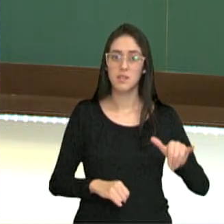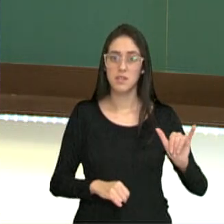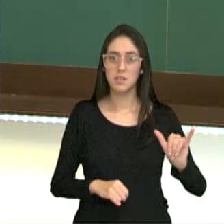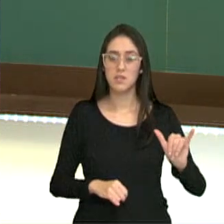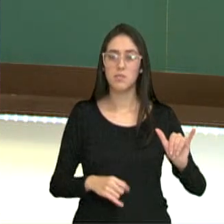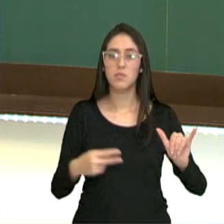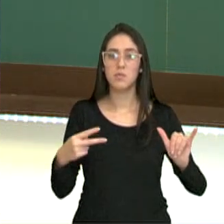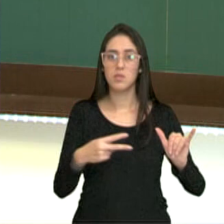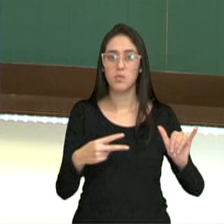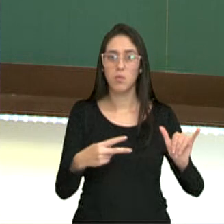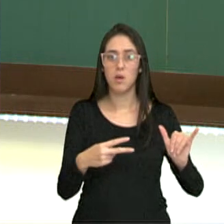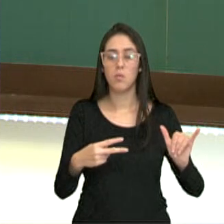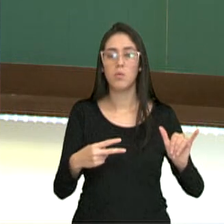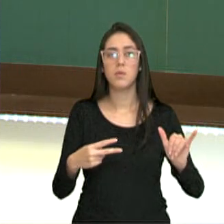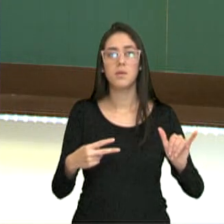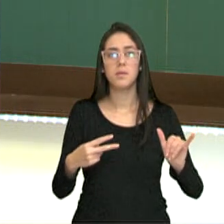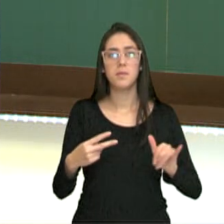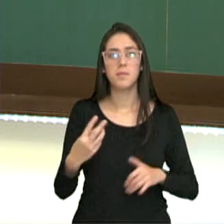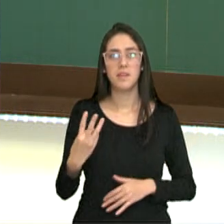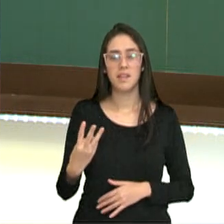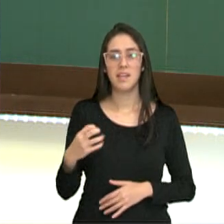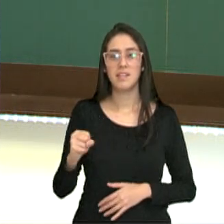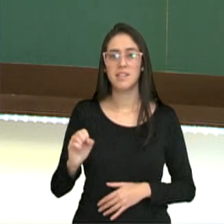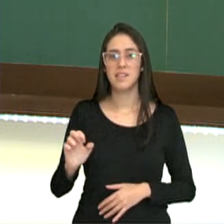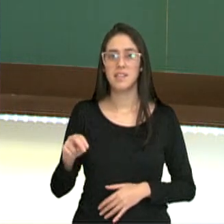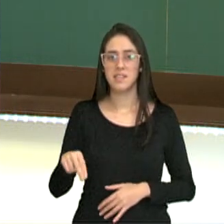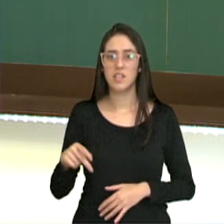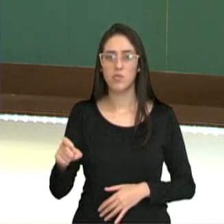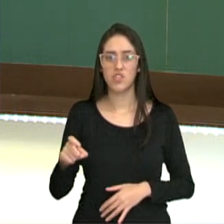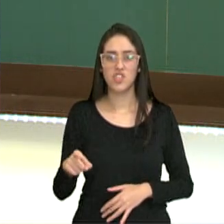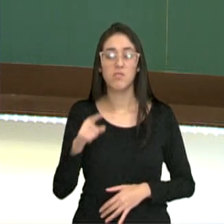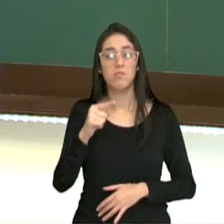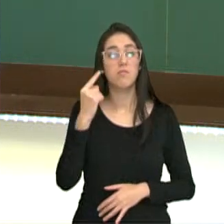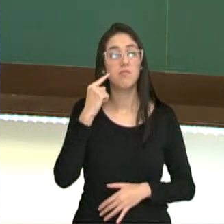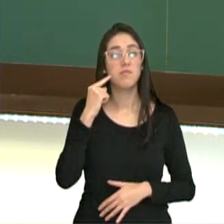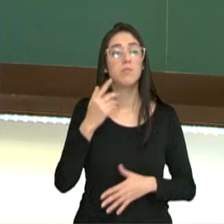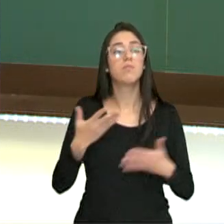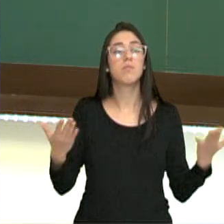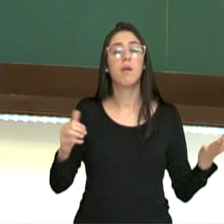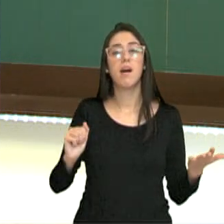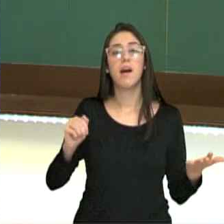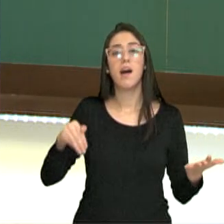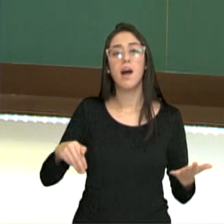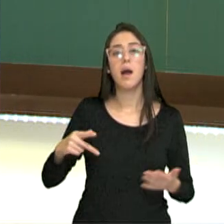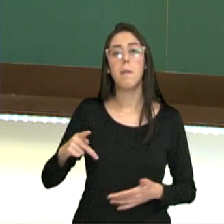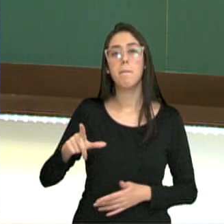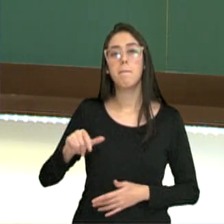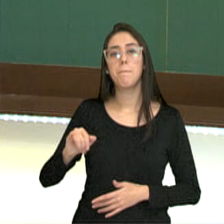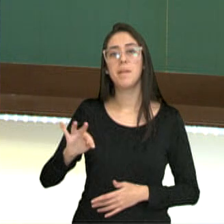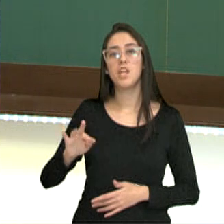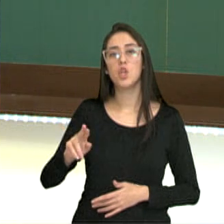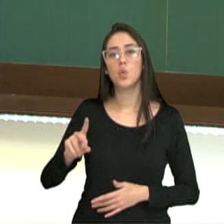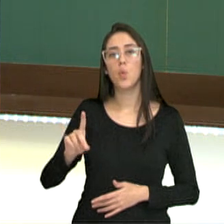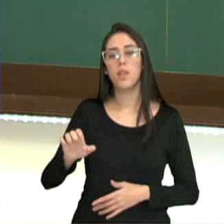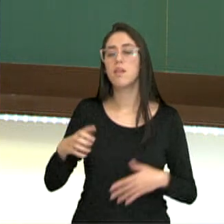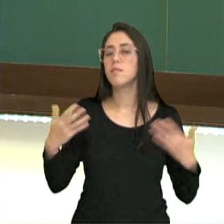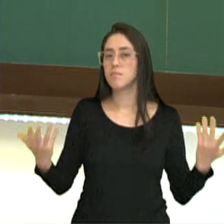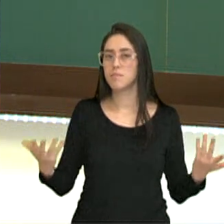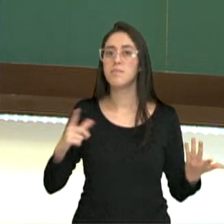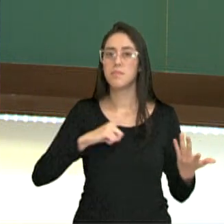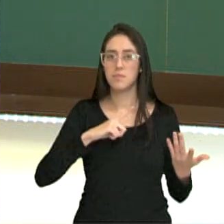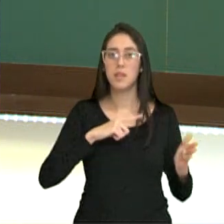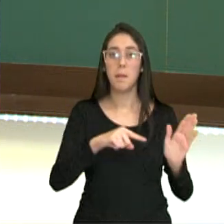de x, verifique essa amplitude. Ó. Então, ela já passa de menos